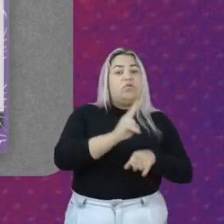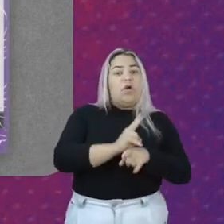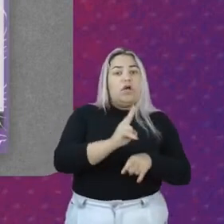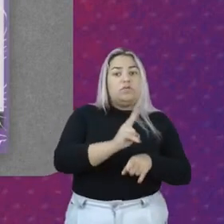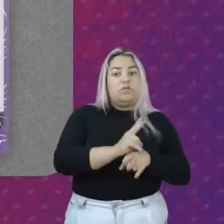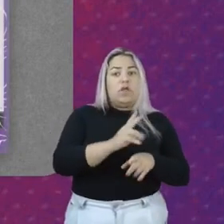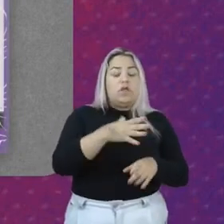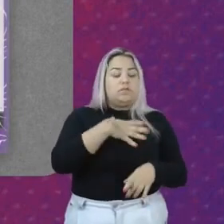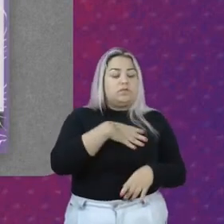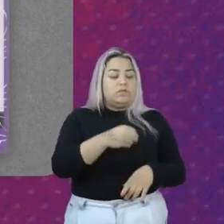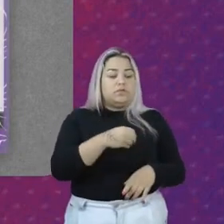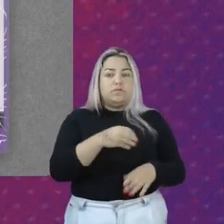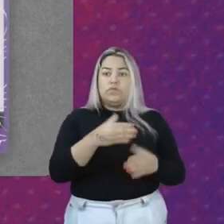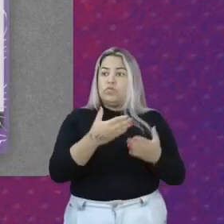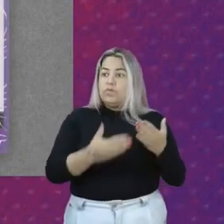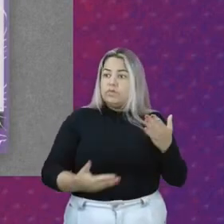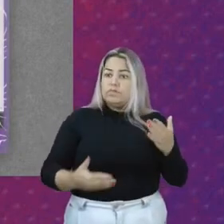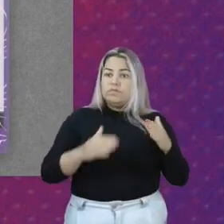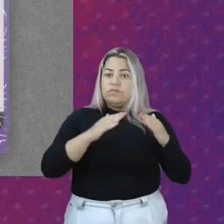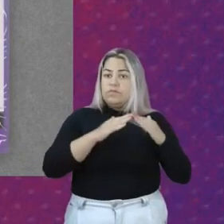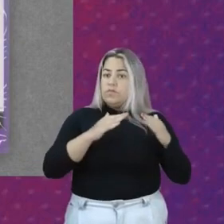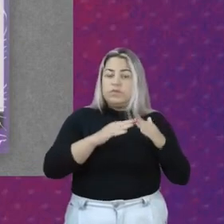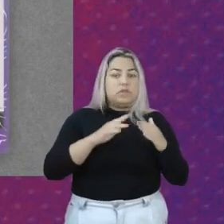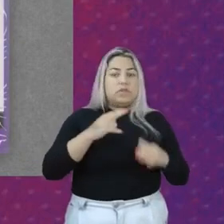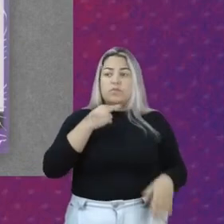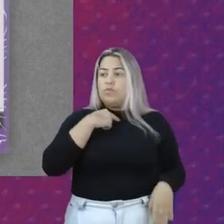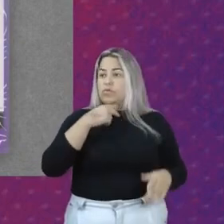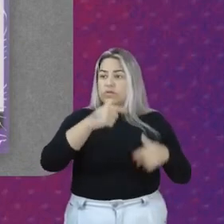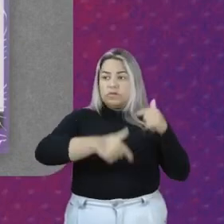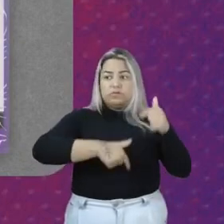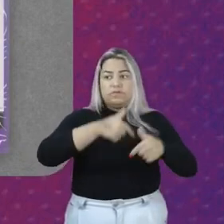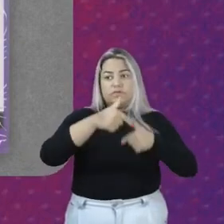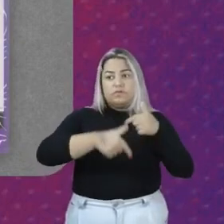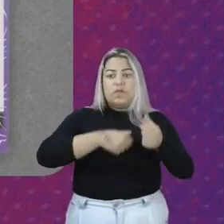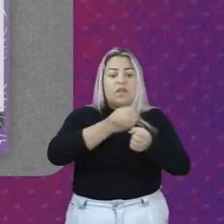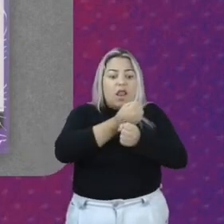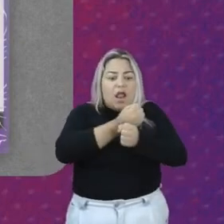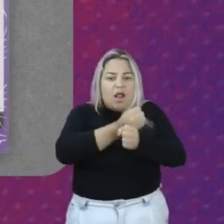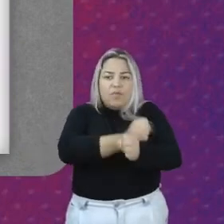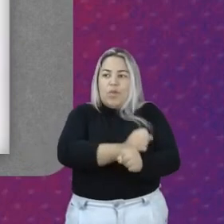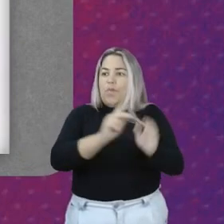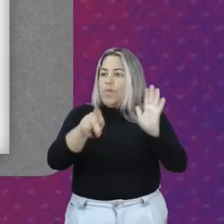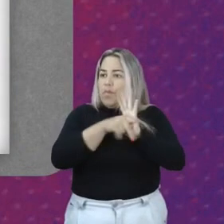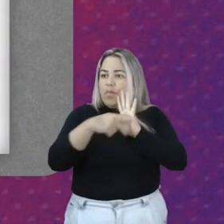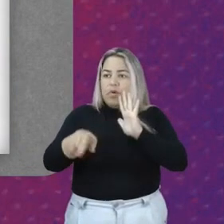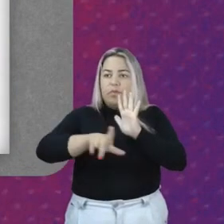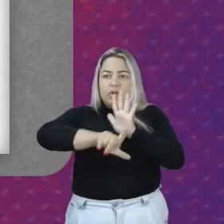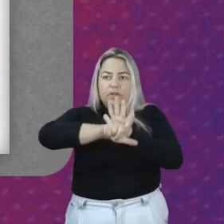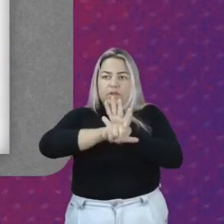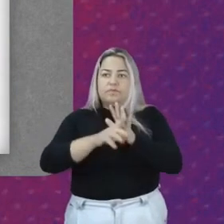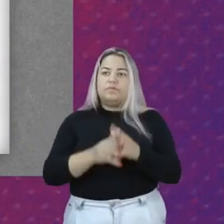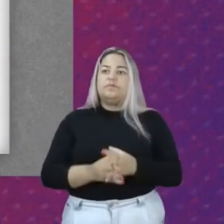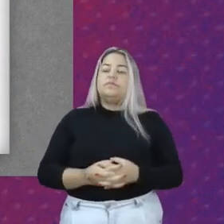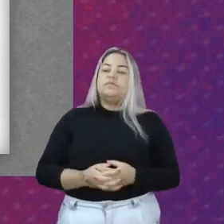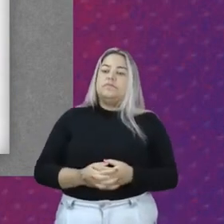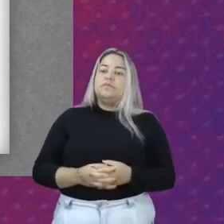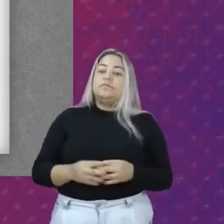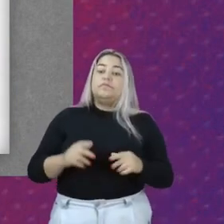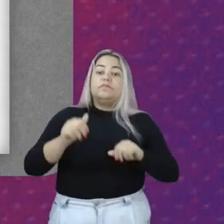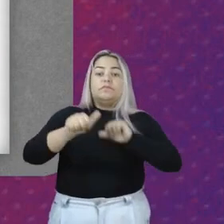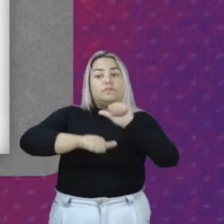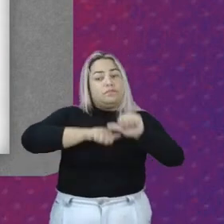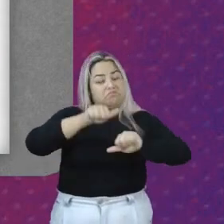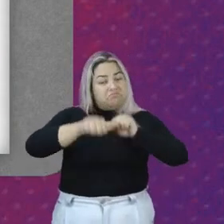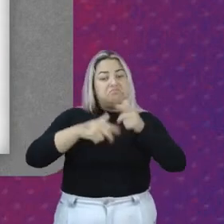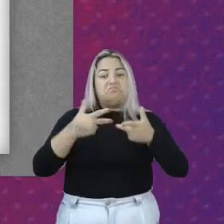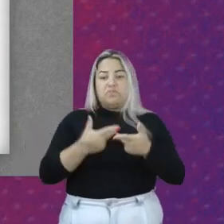teto para morar, não podia trabalhar. Então, ela era aprisionada pela própria lei. Mas muita coisa mudou,